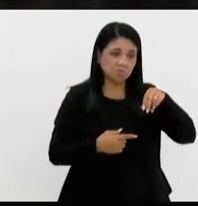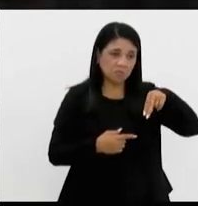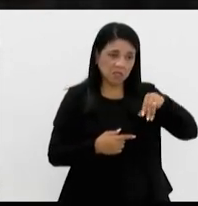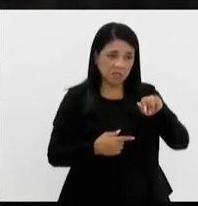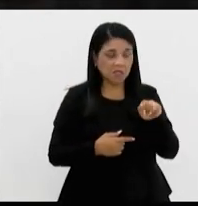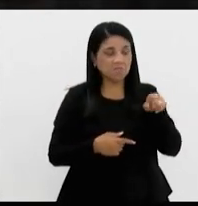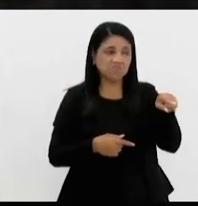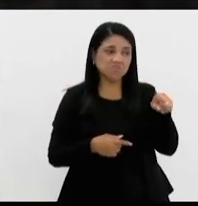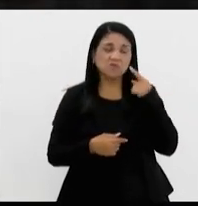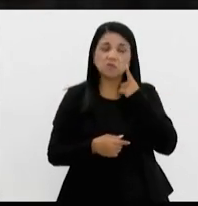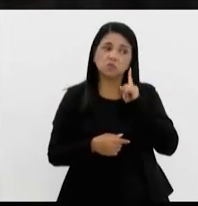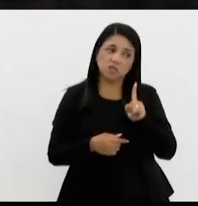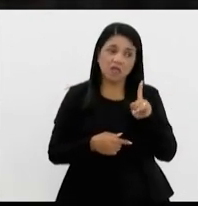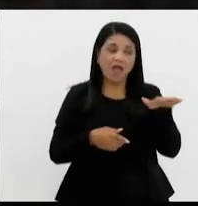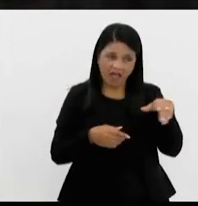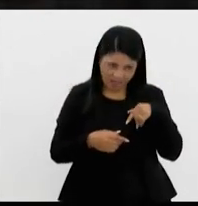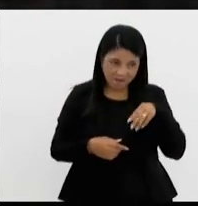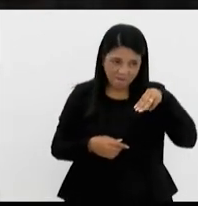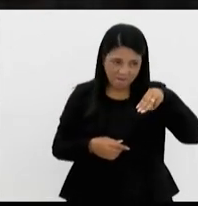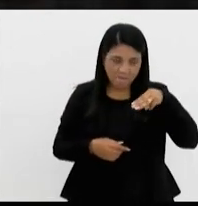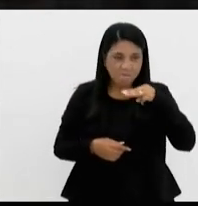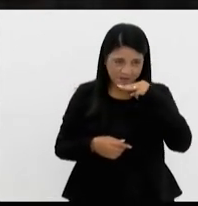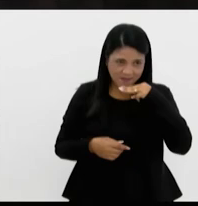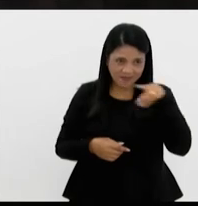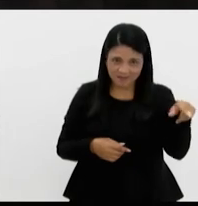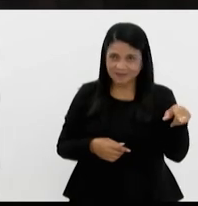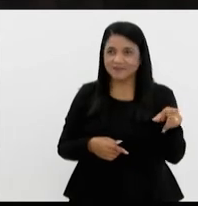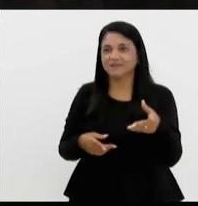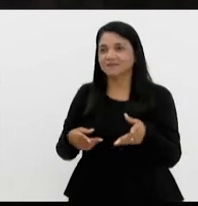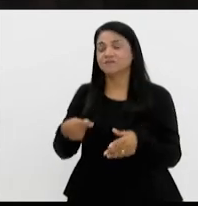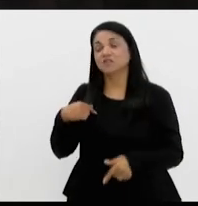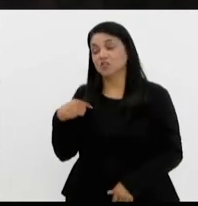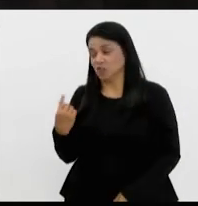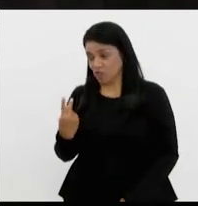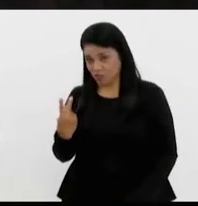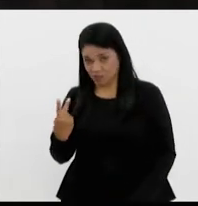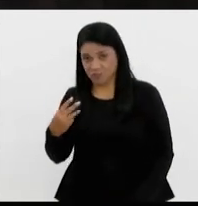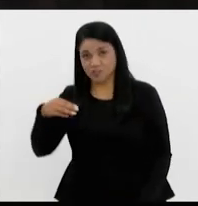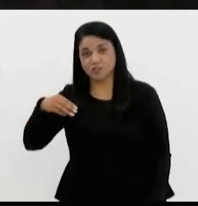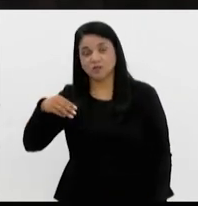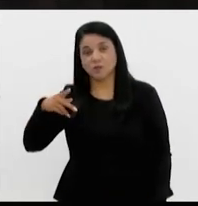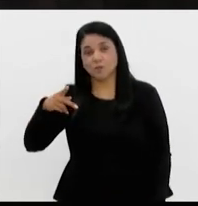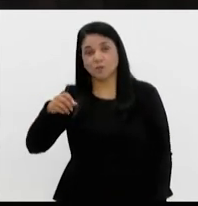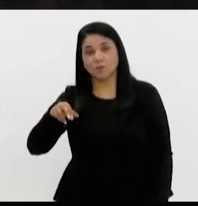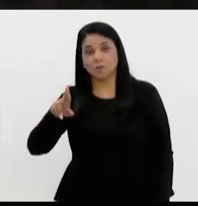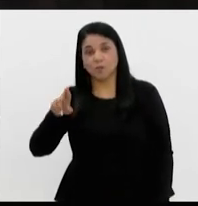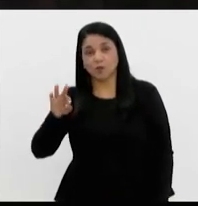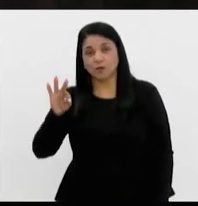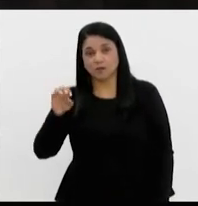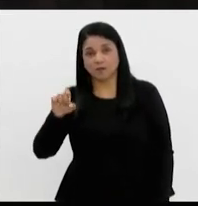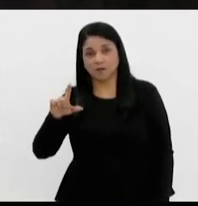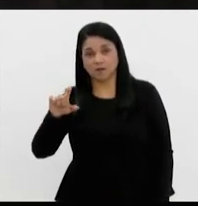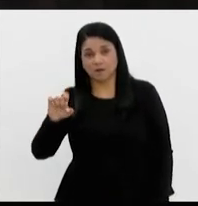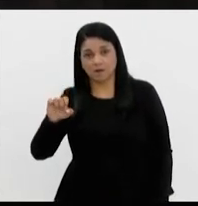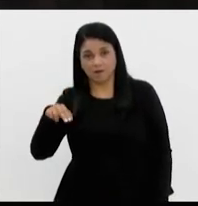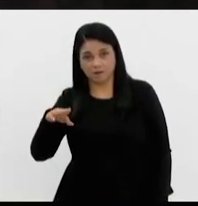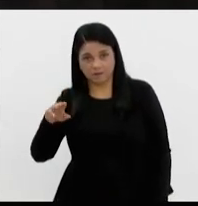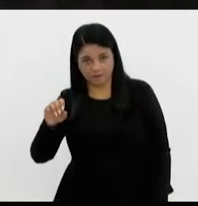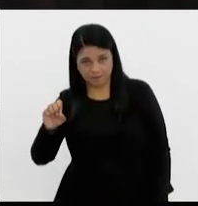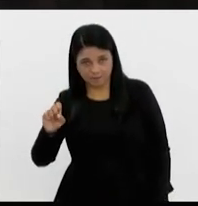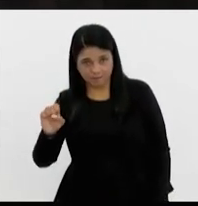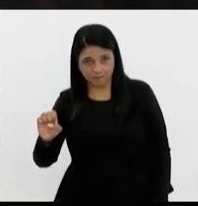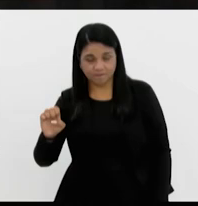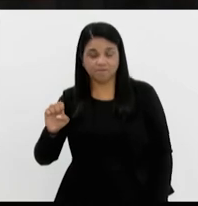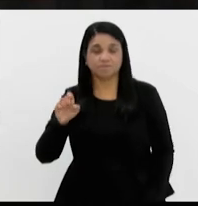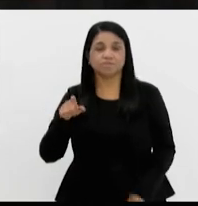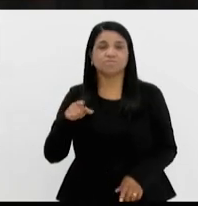nós somos portelenses. Mas o carnaval, ele é um sucesso, e